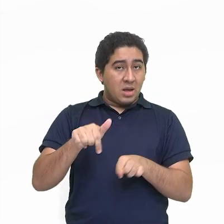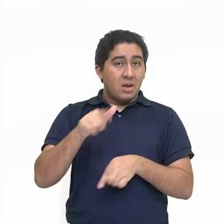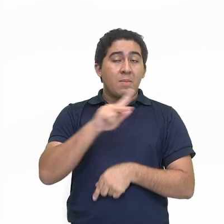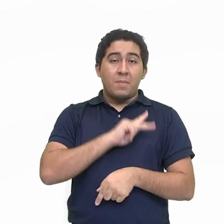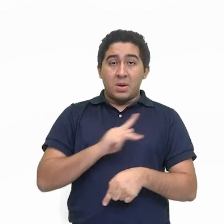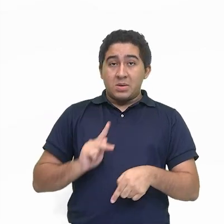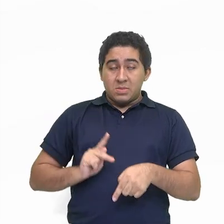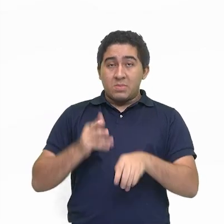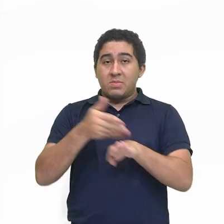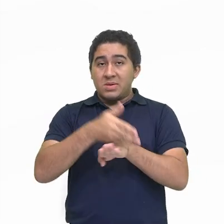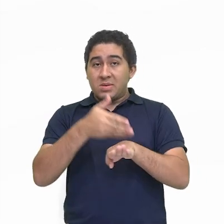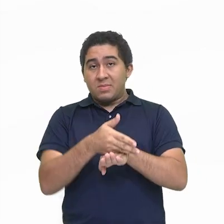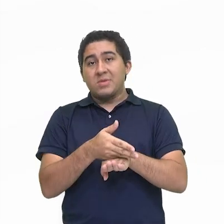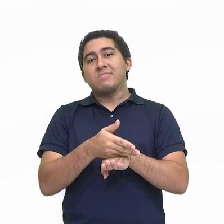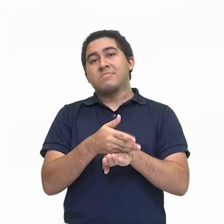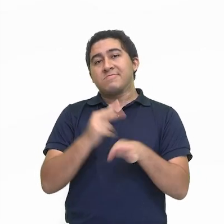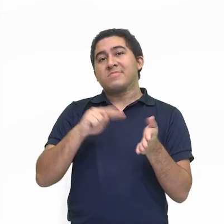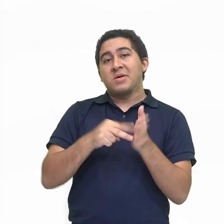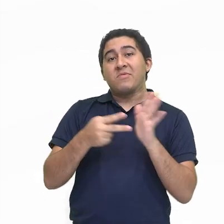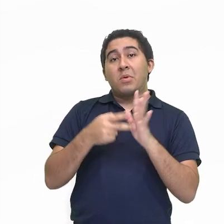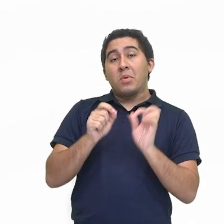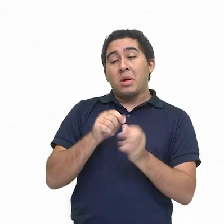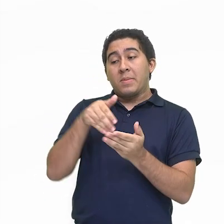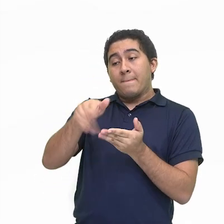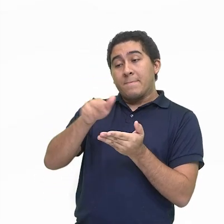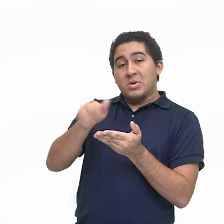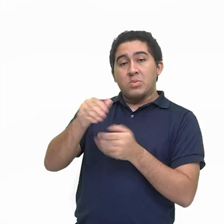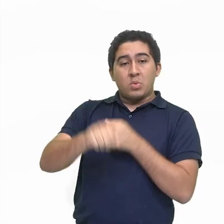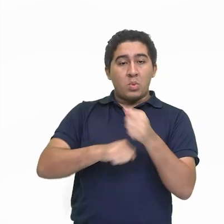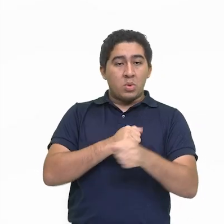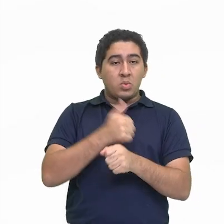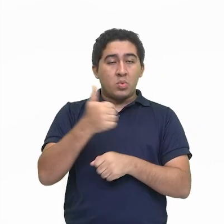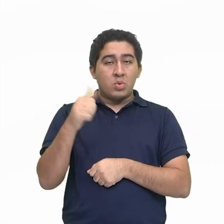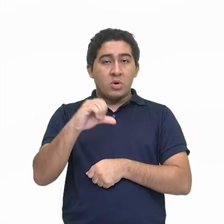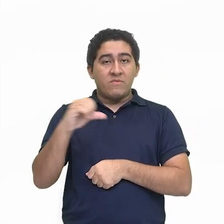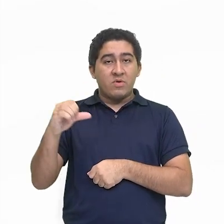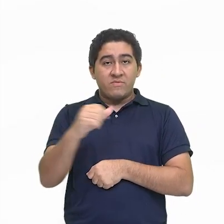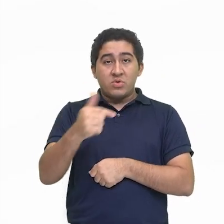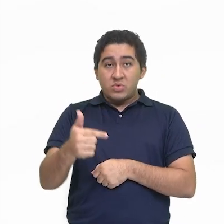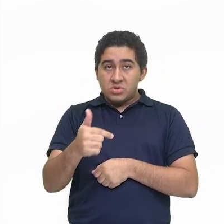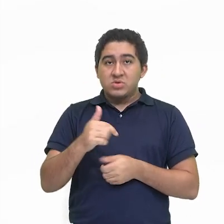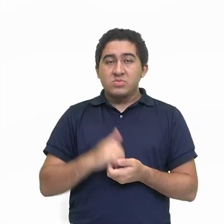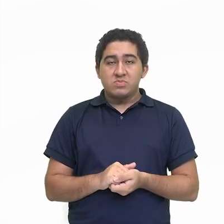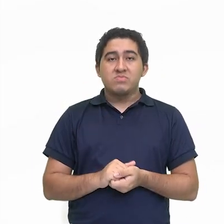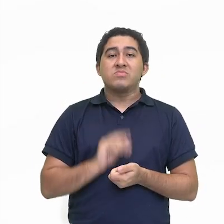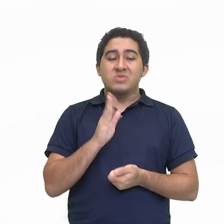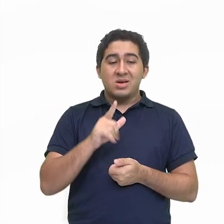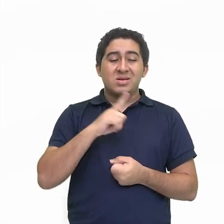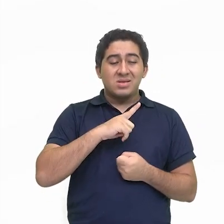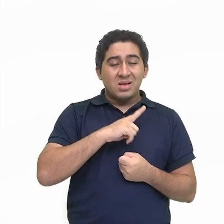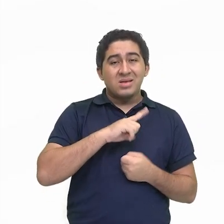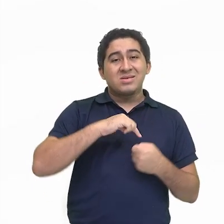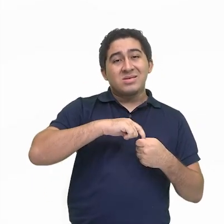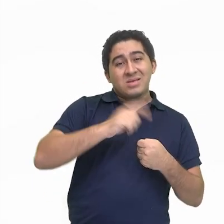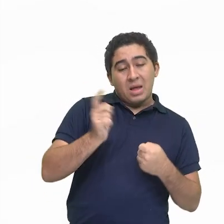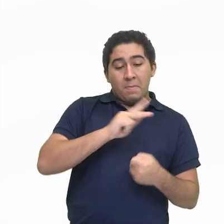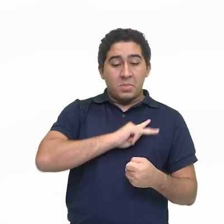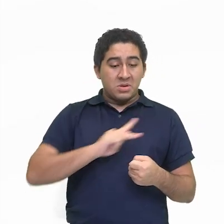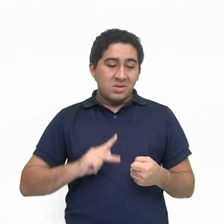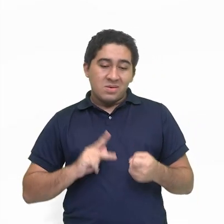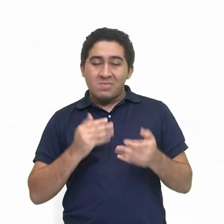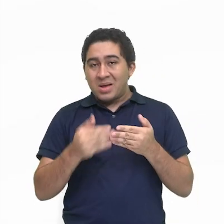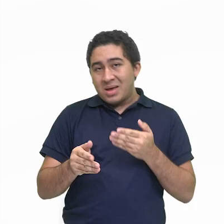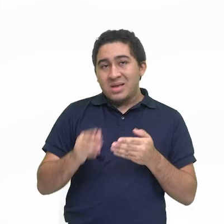Collor, culminaram em seu impeachment em 1992. Tá? Ele chega a ser afastado, ele chega a